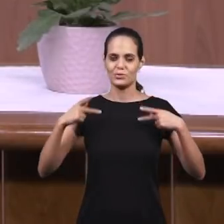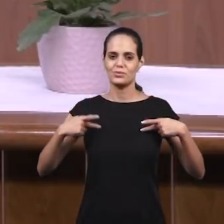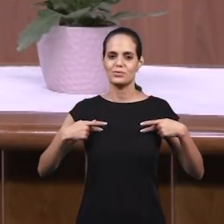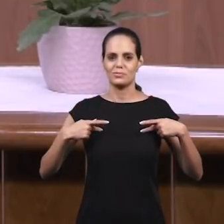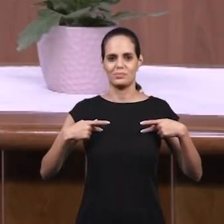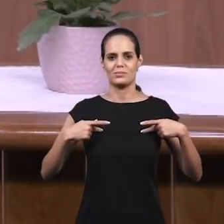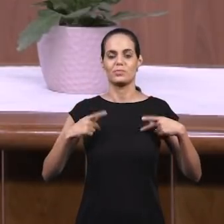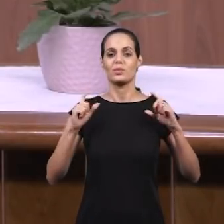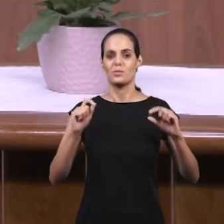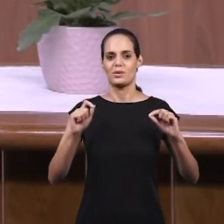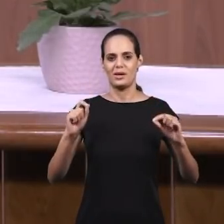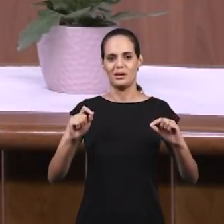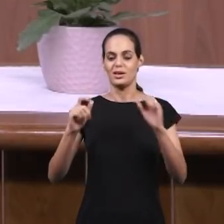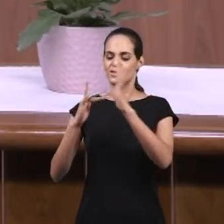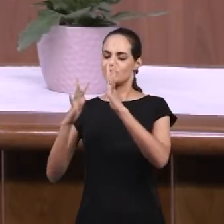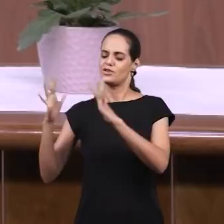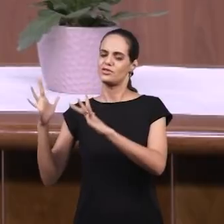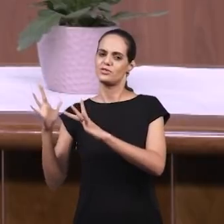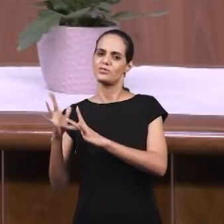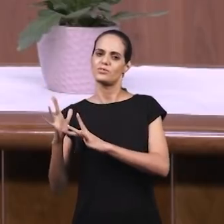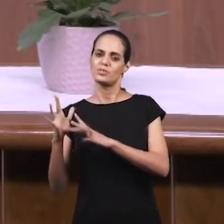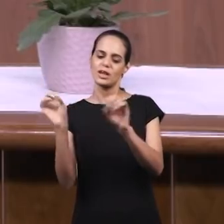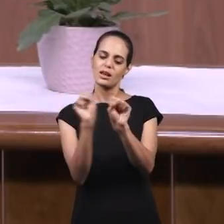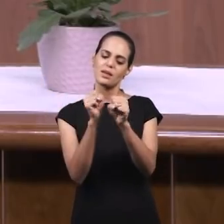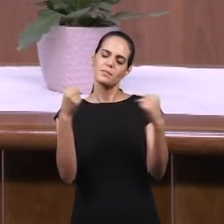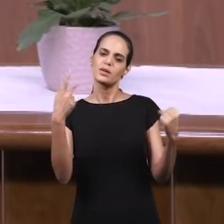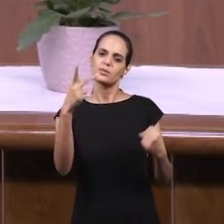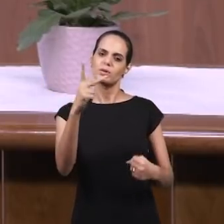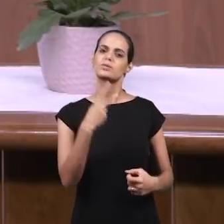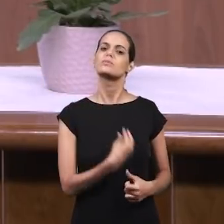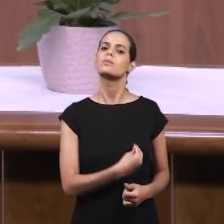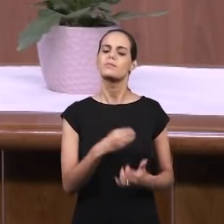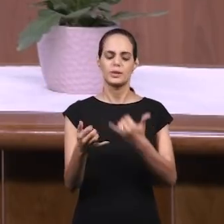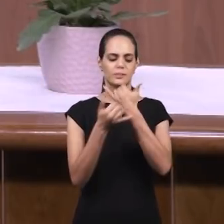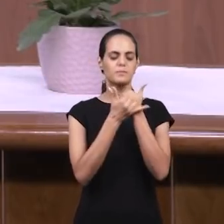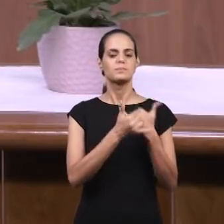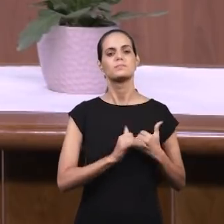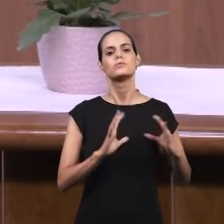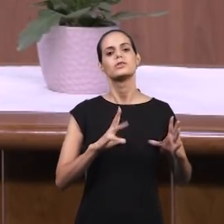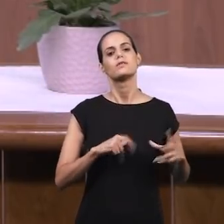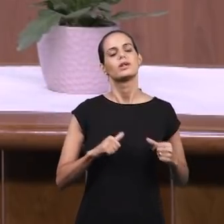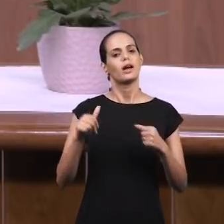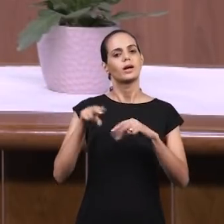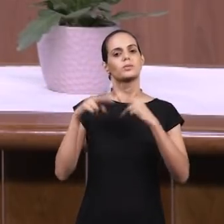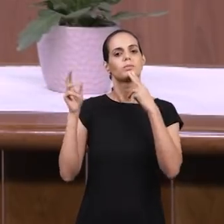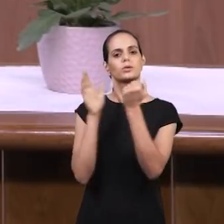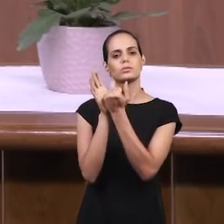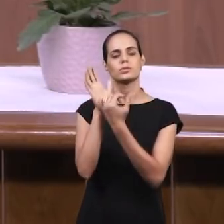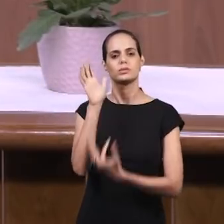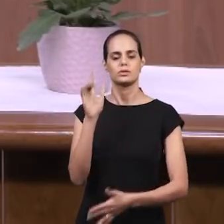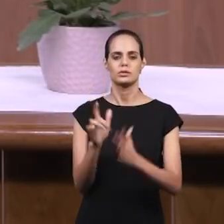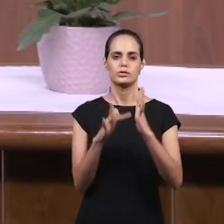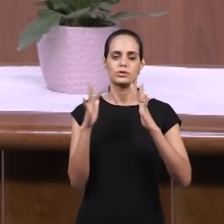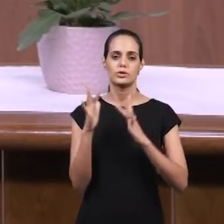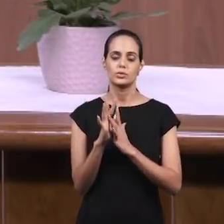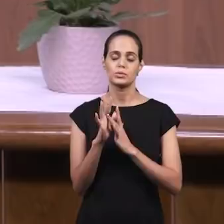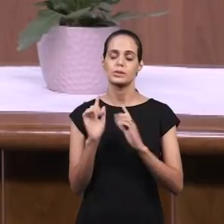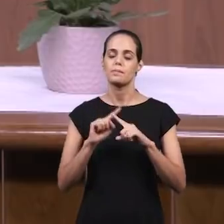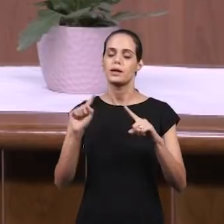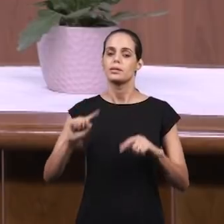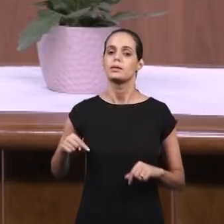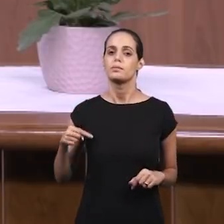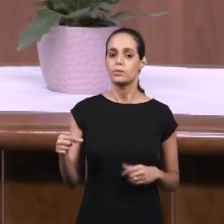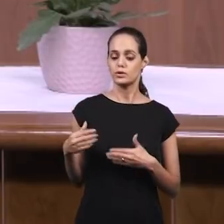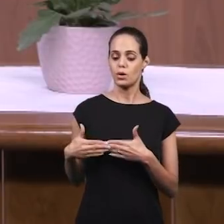te libertou. Você foi liberto, você foi lavado no sangue de Jesus. Mas agora,